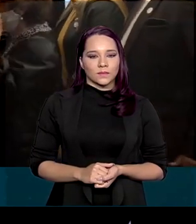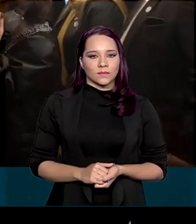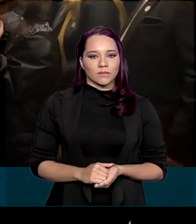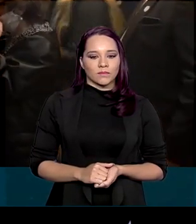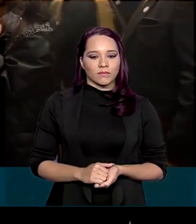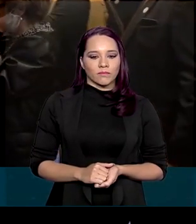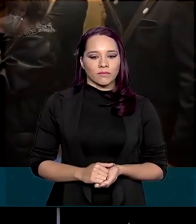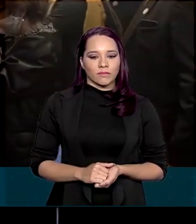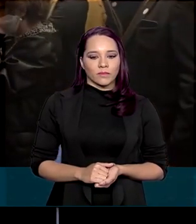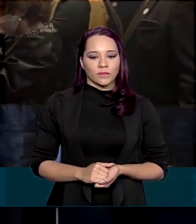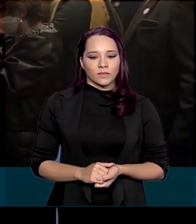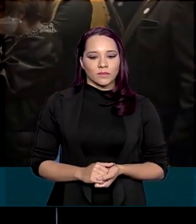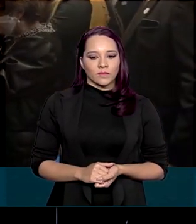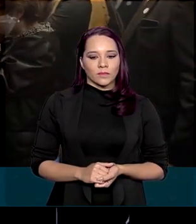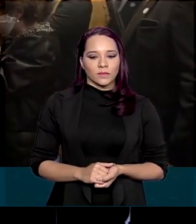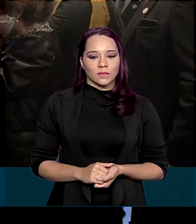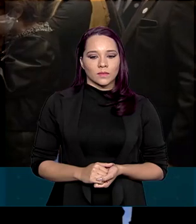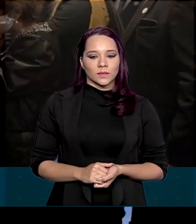Obrigado.